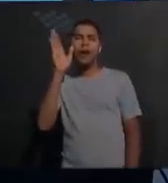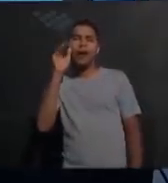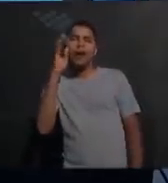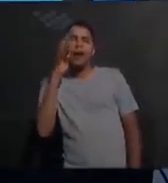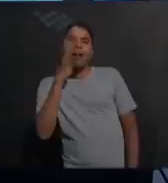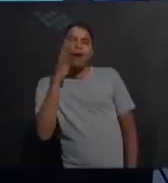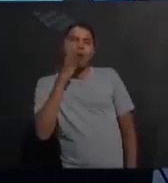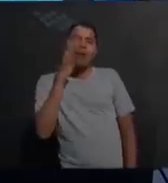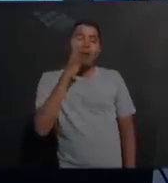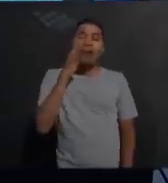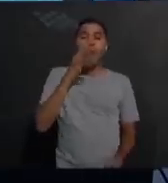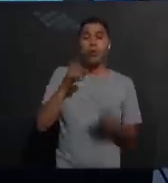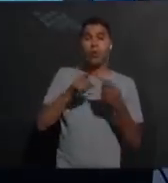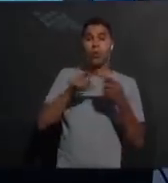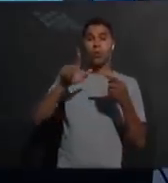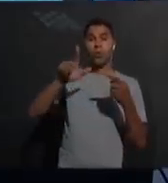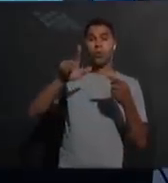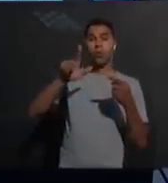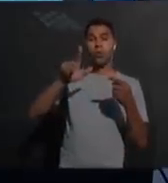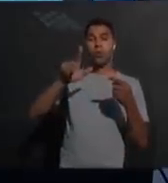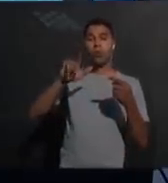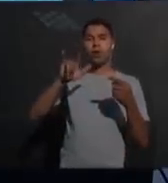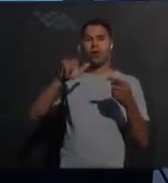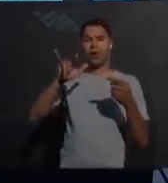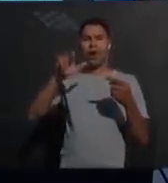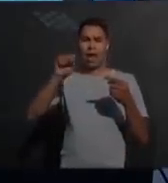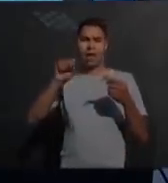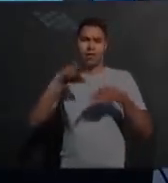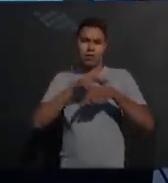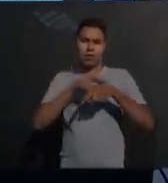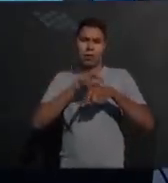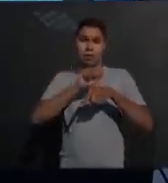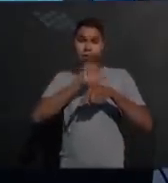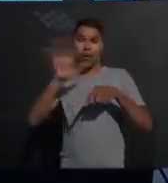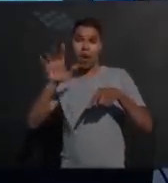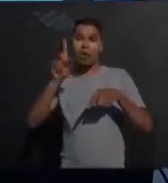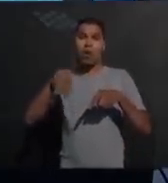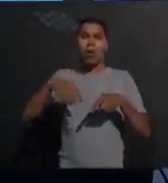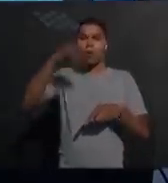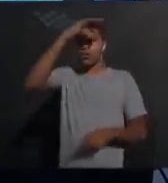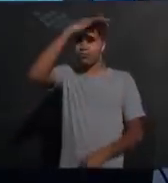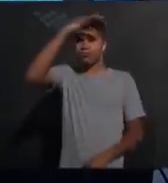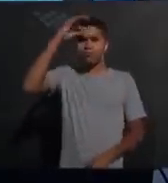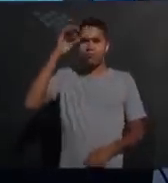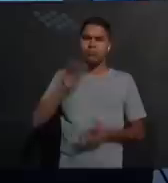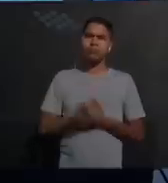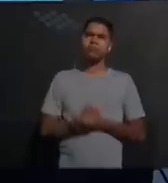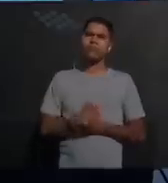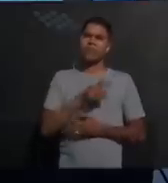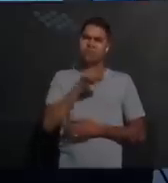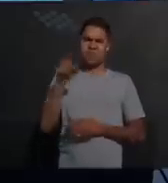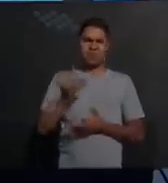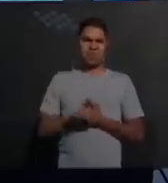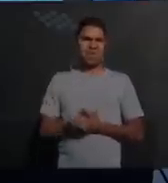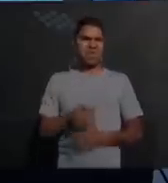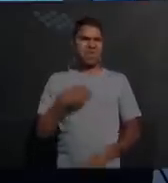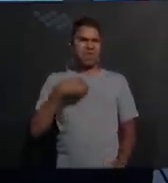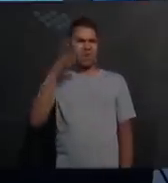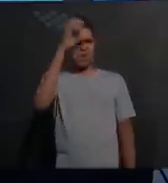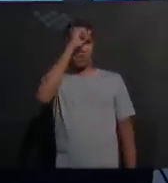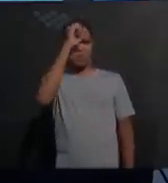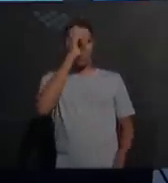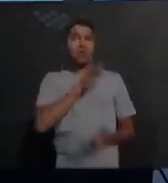lilás inocência ou seja você que veio aqui pensando quando eu comecei essa palavra eu não tenho que aprender